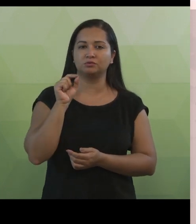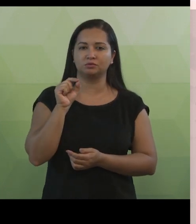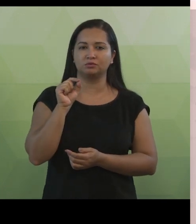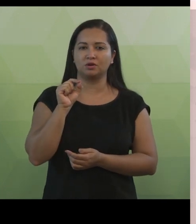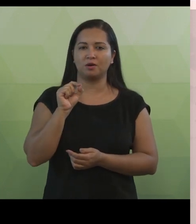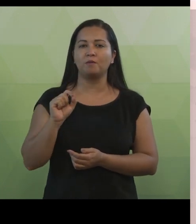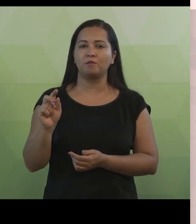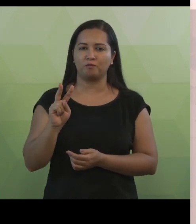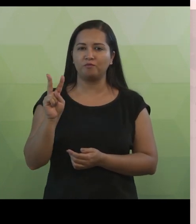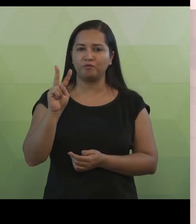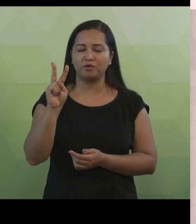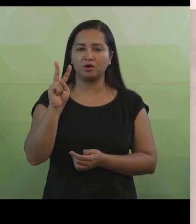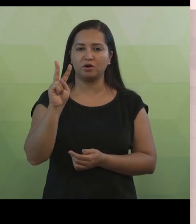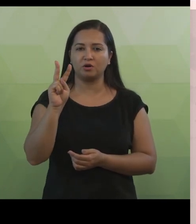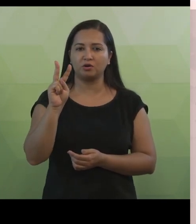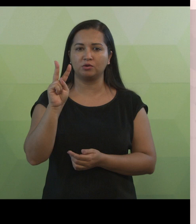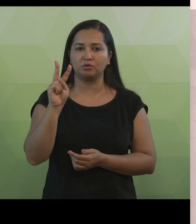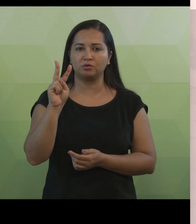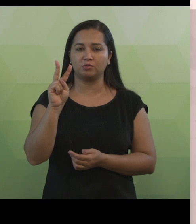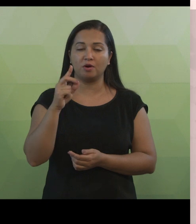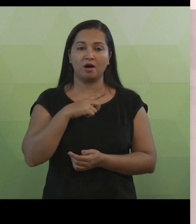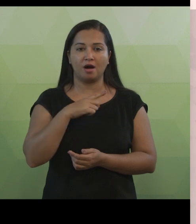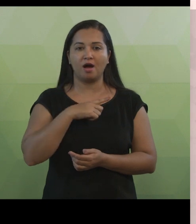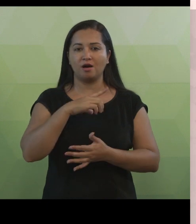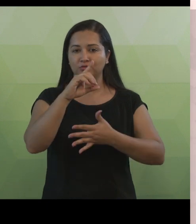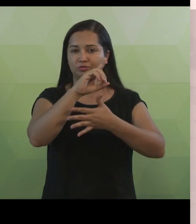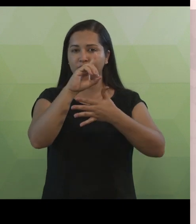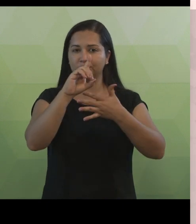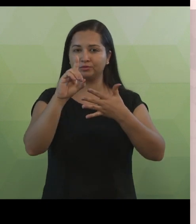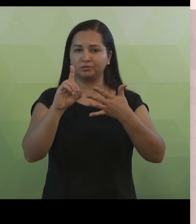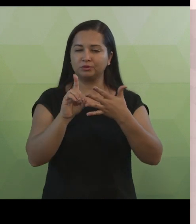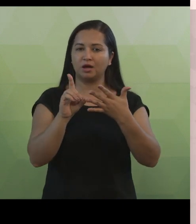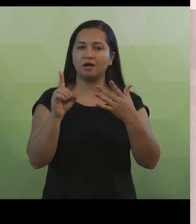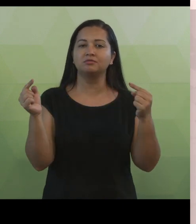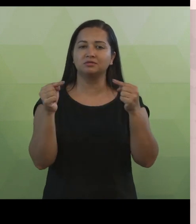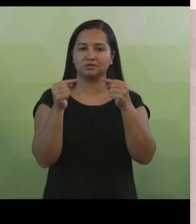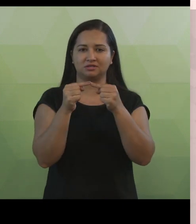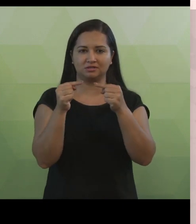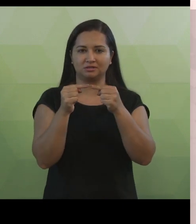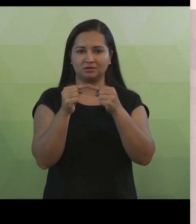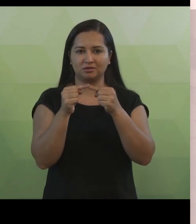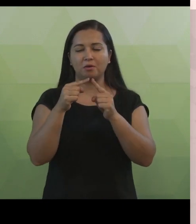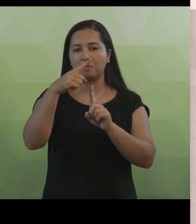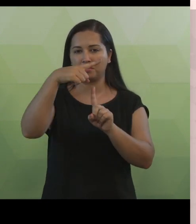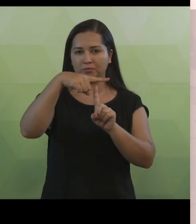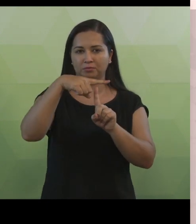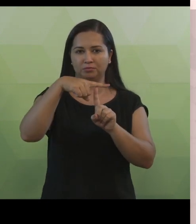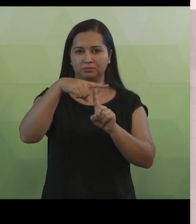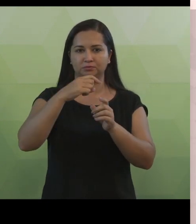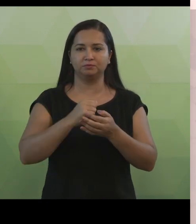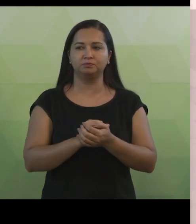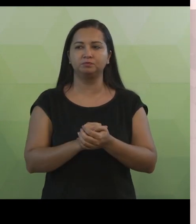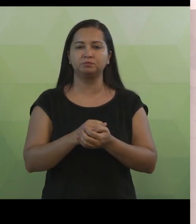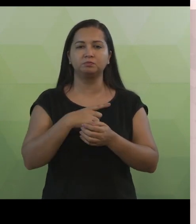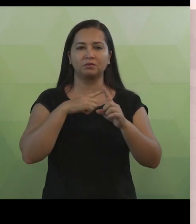conter um dado compatível com esse tipo. Os tipos básicos estão listados neste